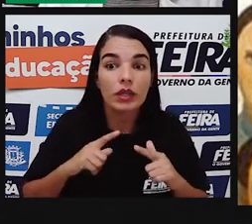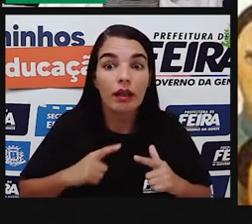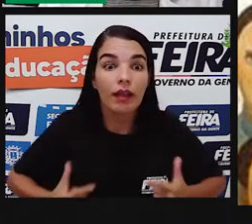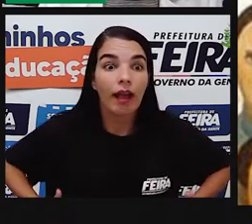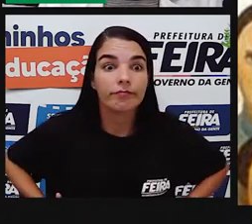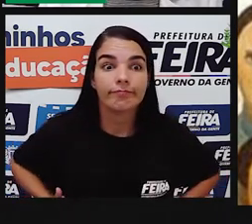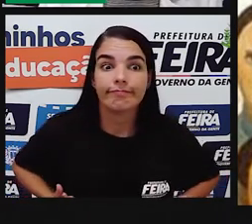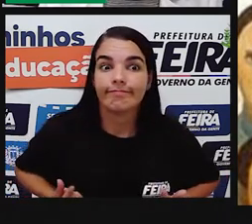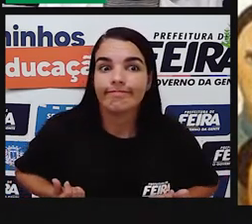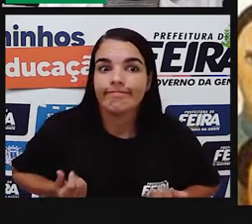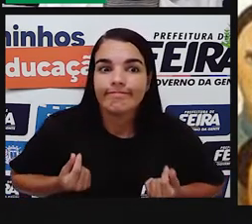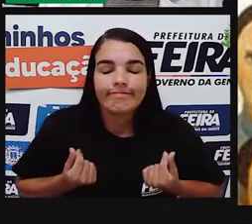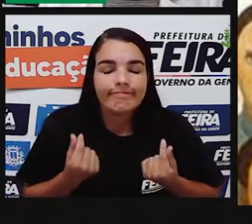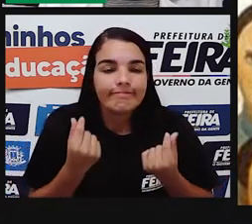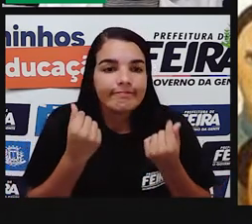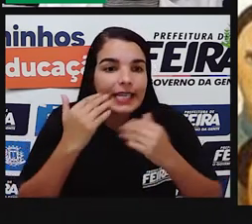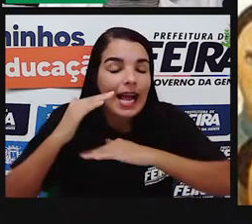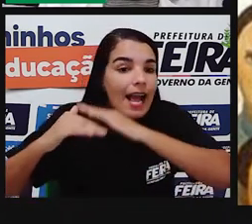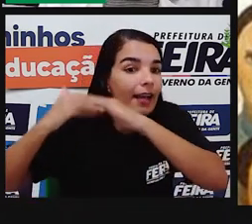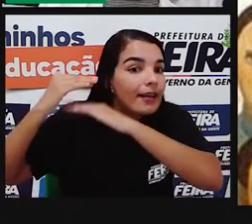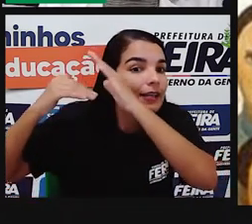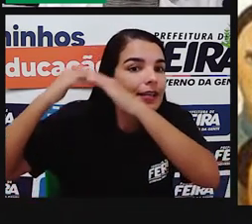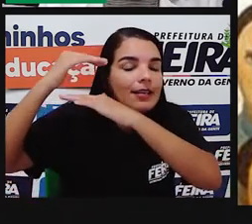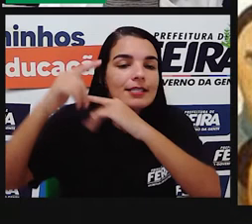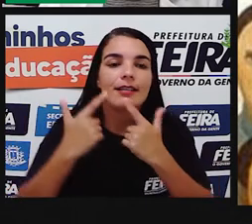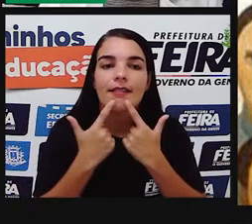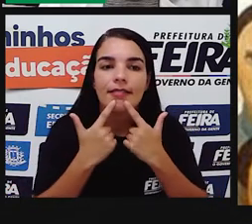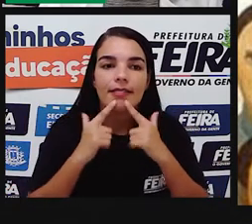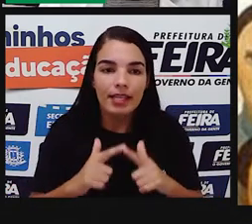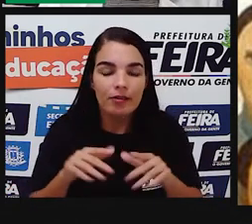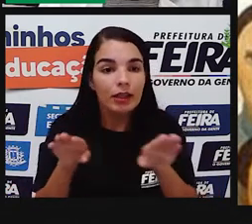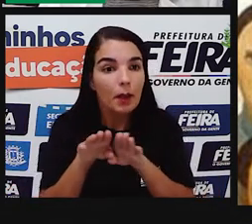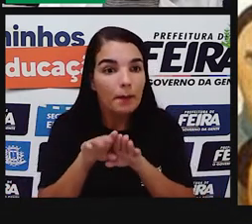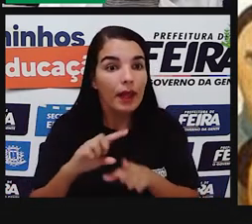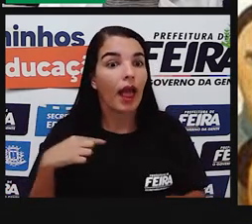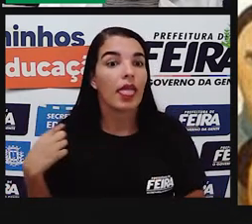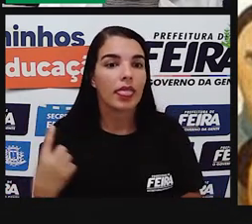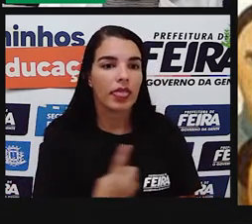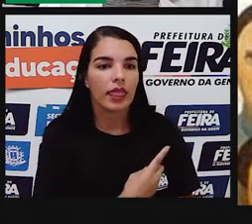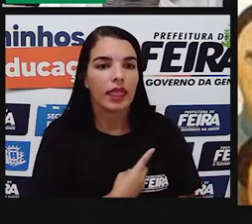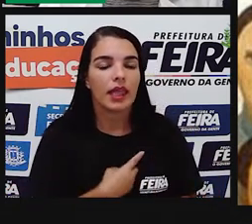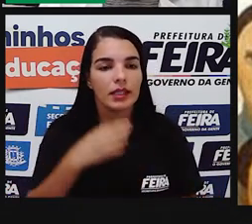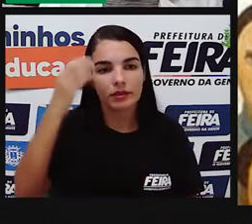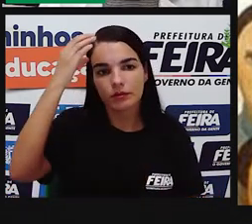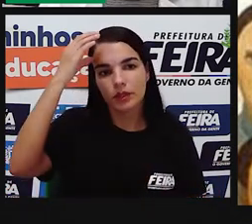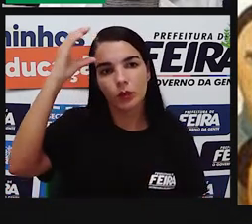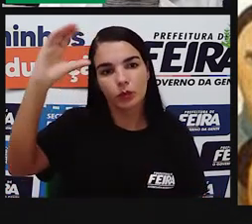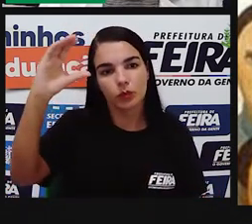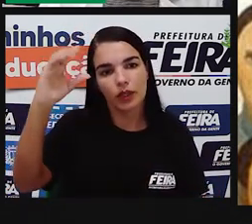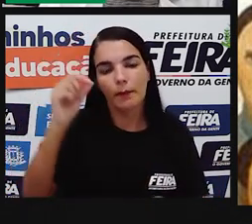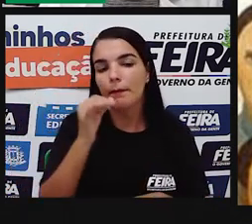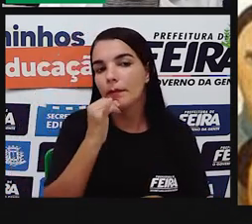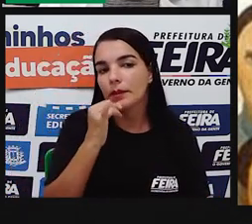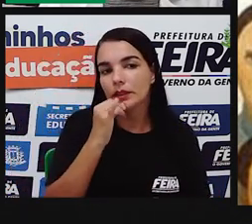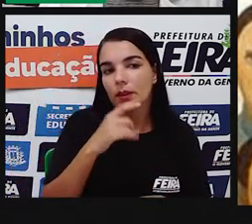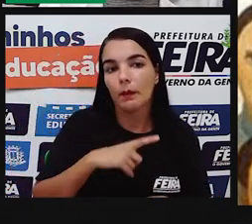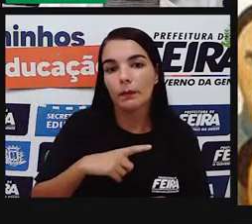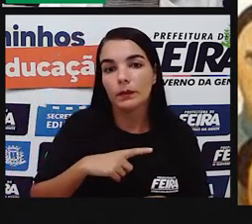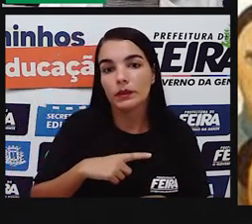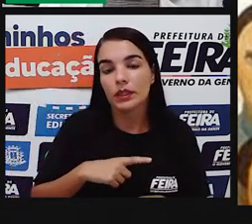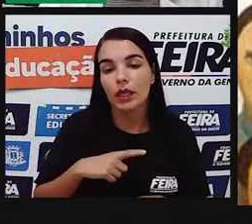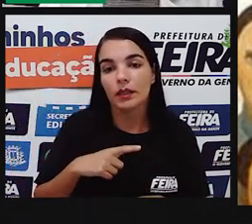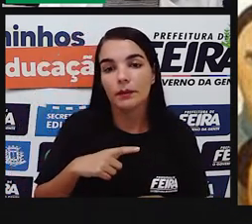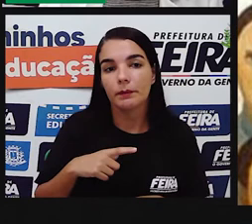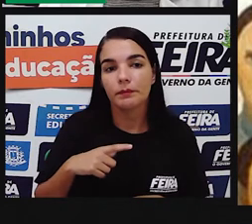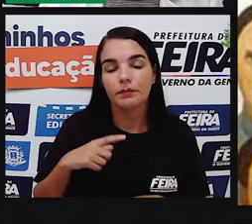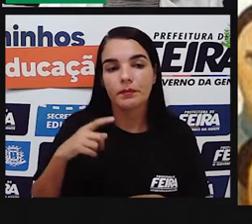enriquecem a nossa língua e a nossa cultura. Eu já havia falado da influência da cultura indígena e da cultura africana,